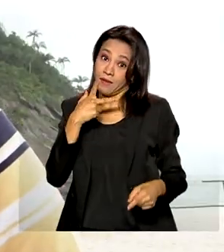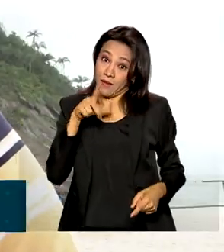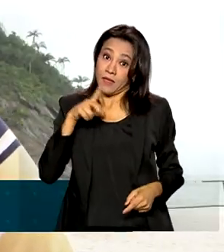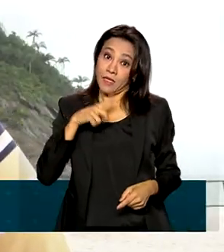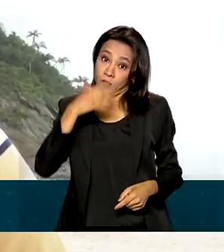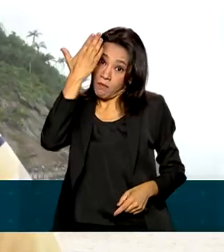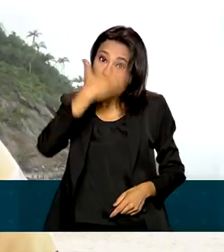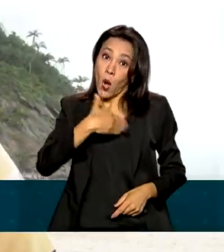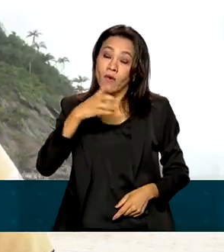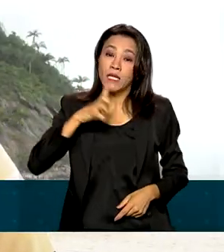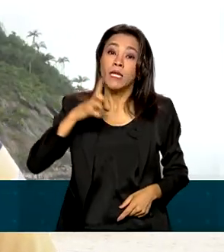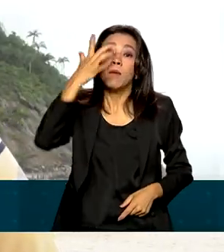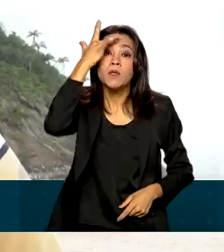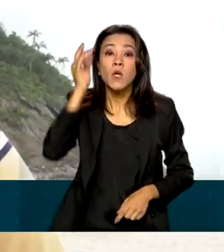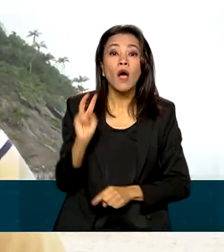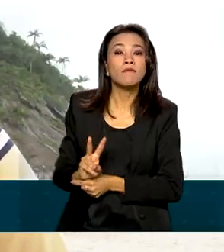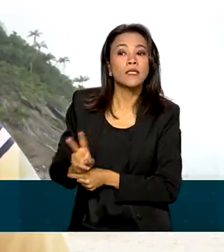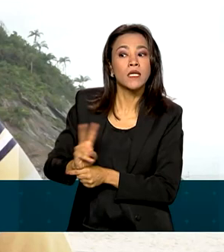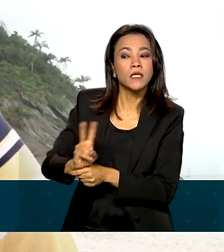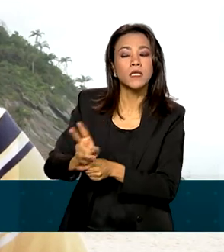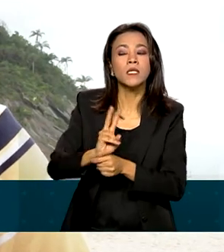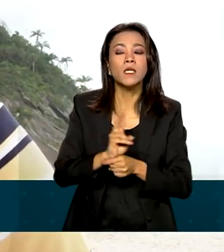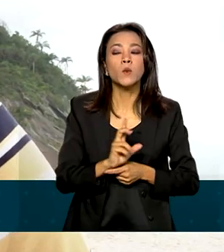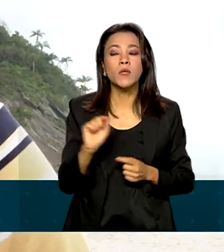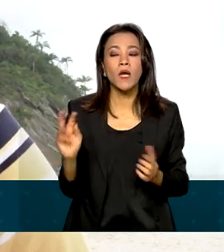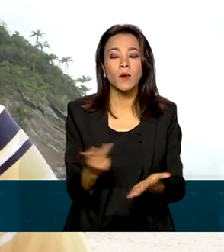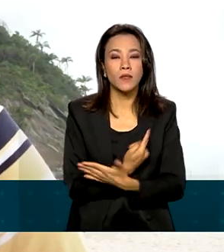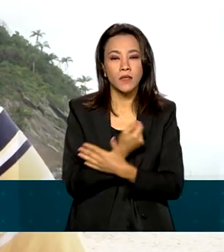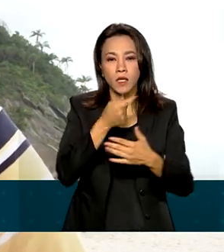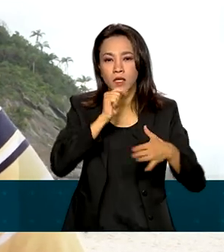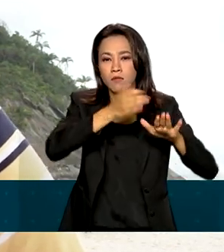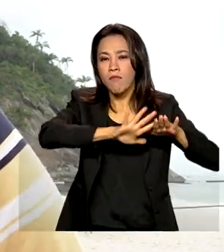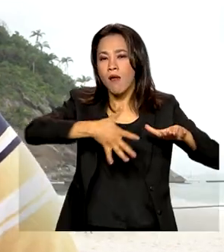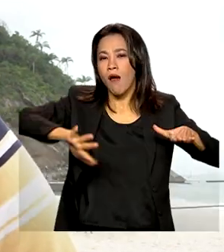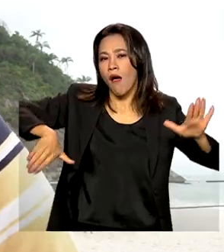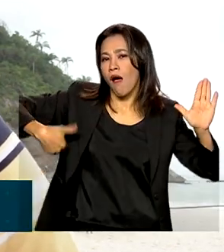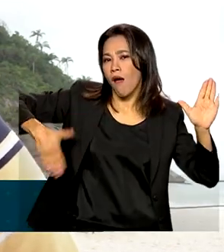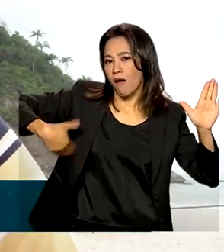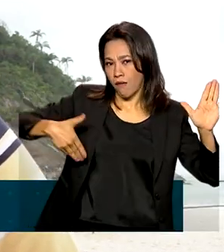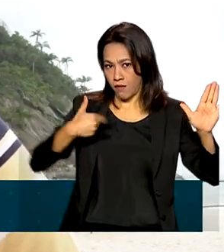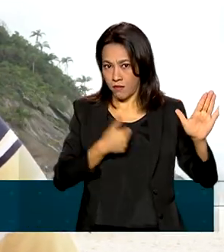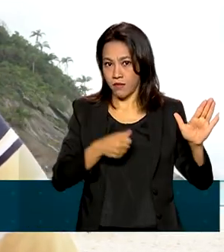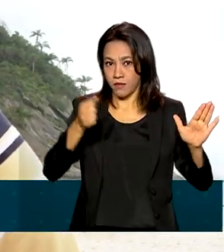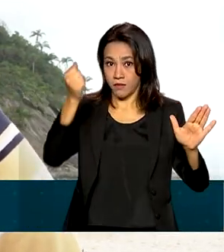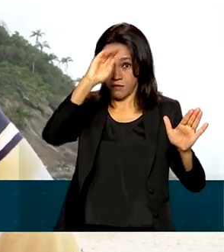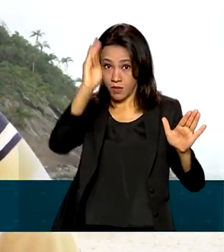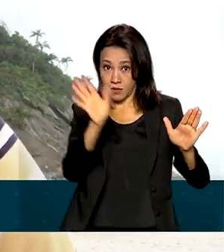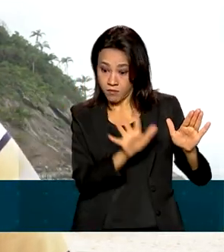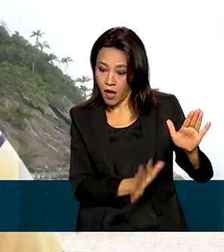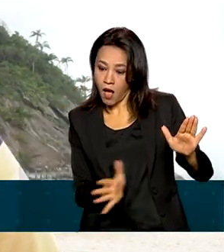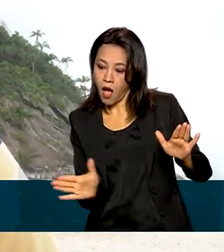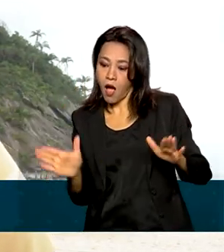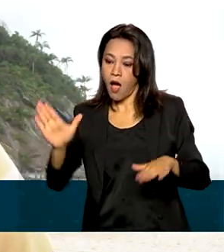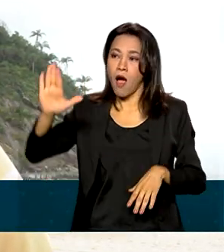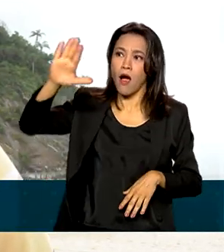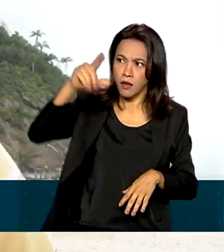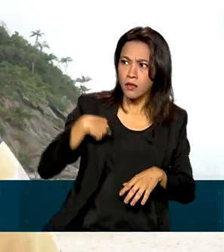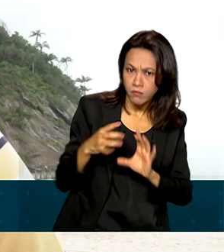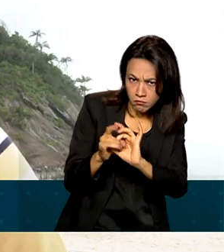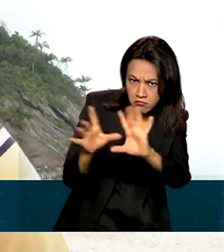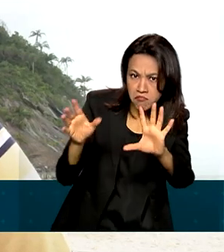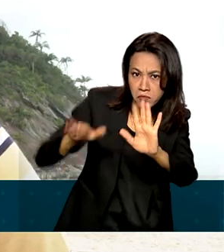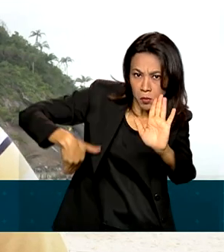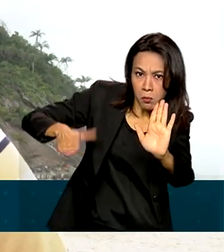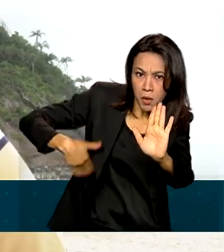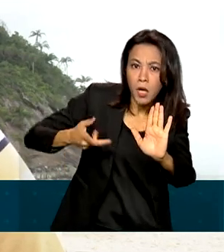tem alguém sinalizando que tá apta ou não a usar a tá tomando banho e